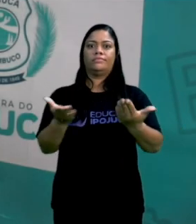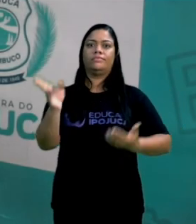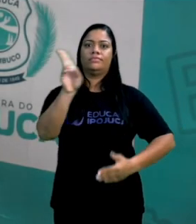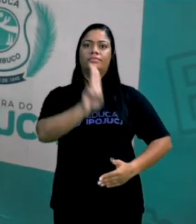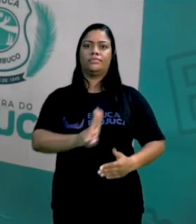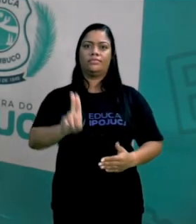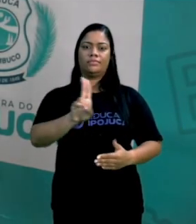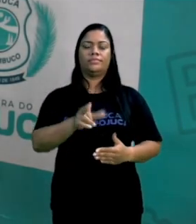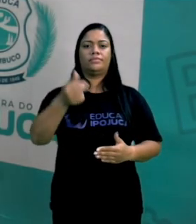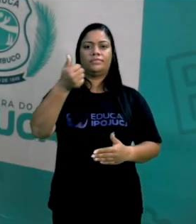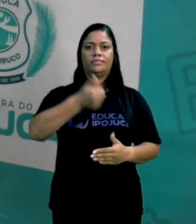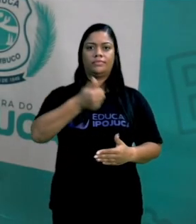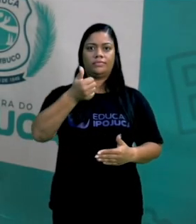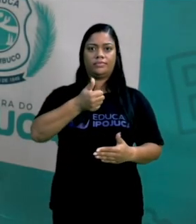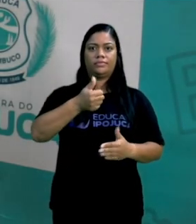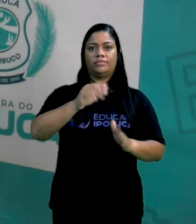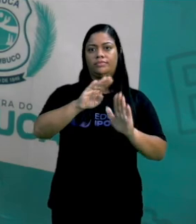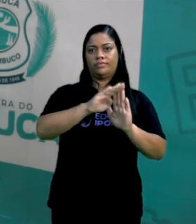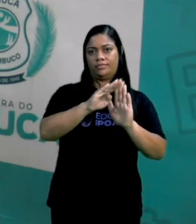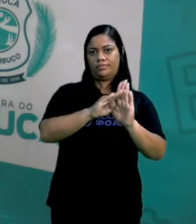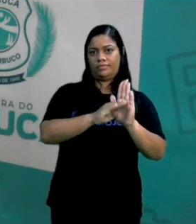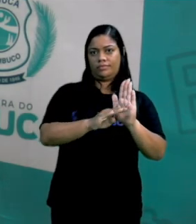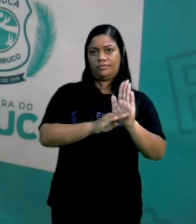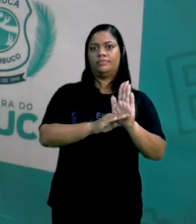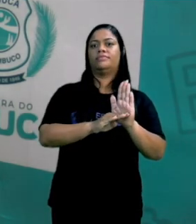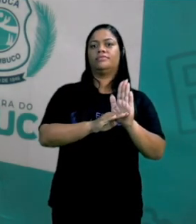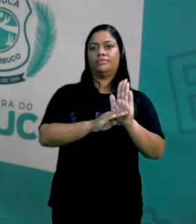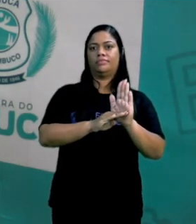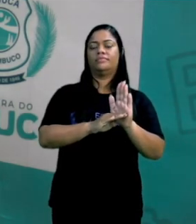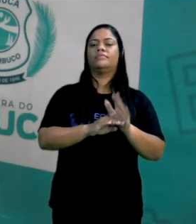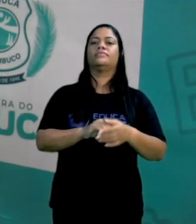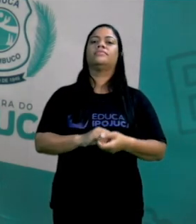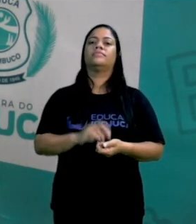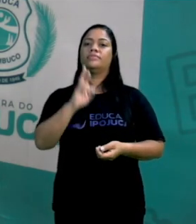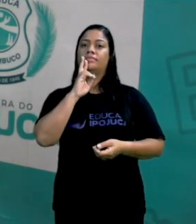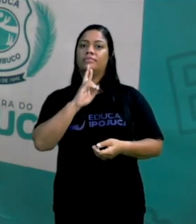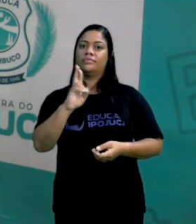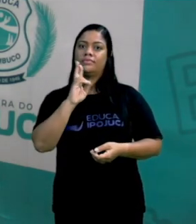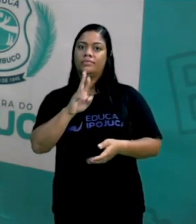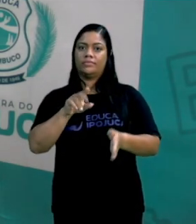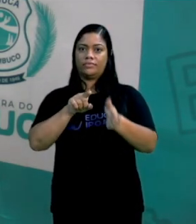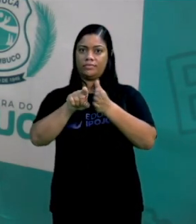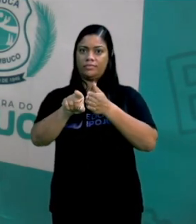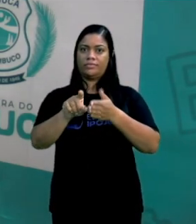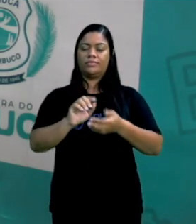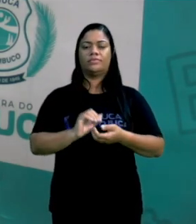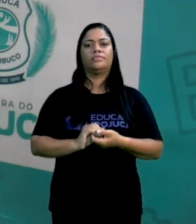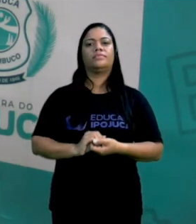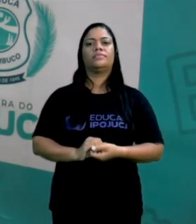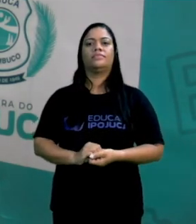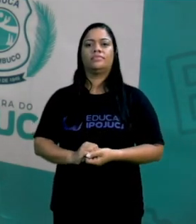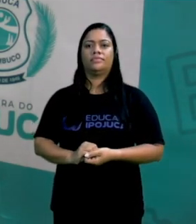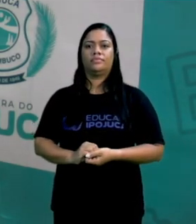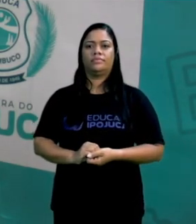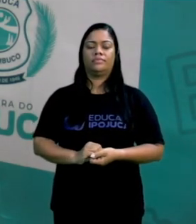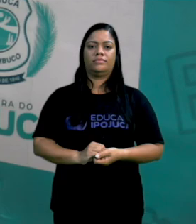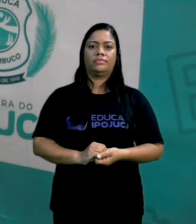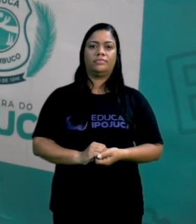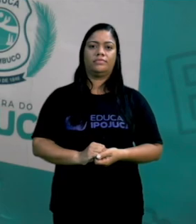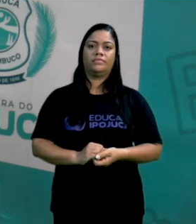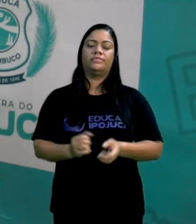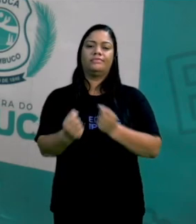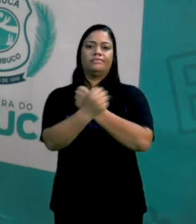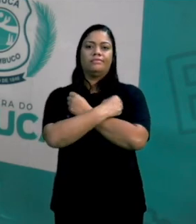utilizem a primeira divisão que eu apresentei como elementos para responder aqui essas perguntas, tá?